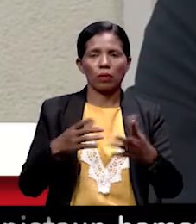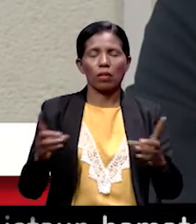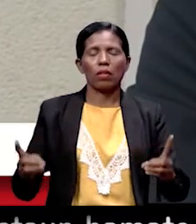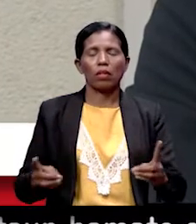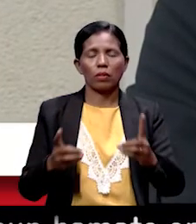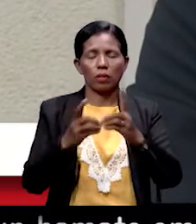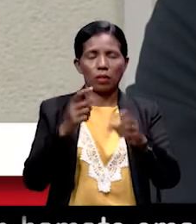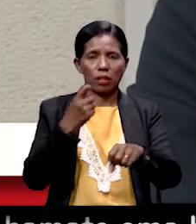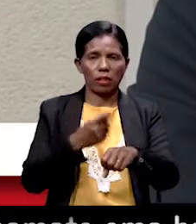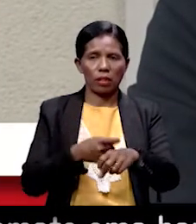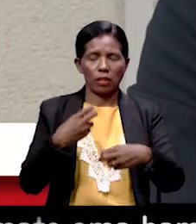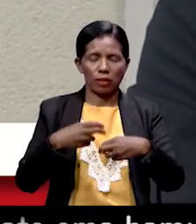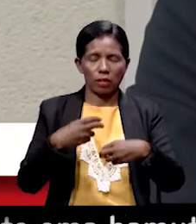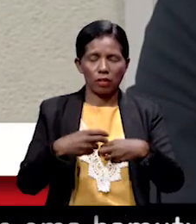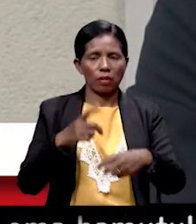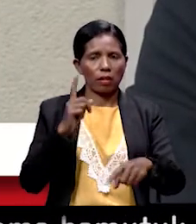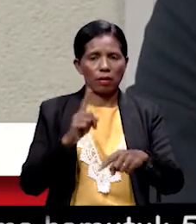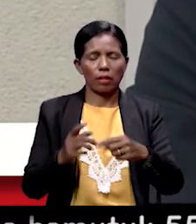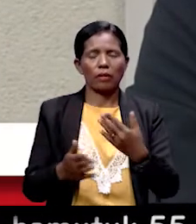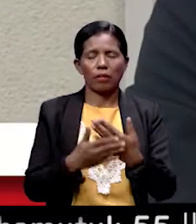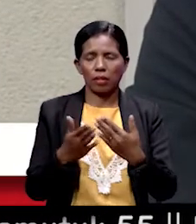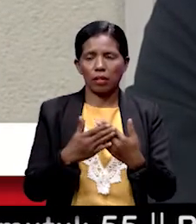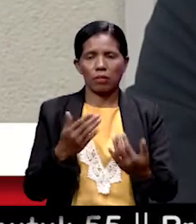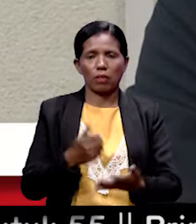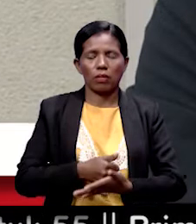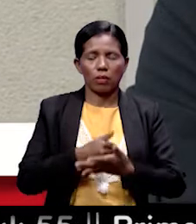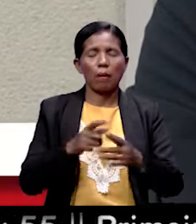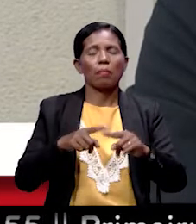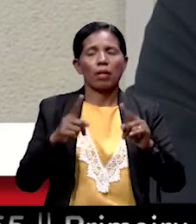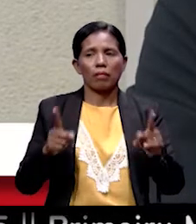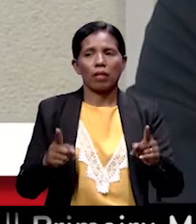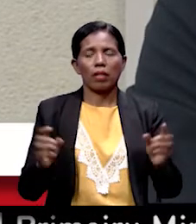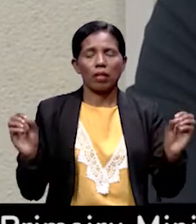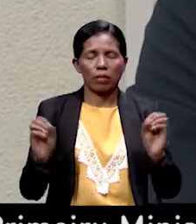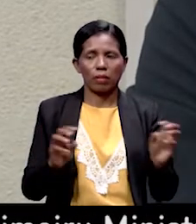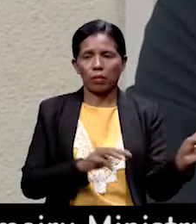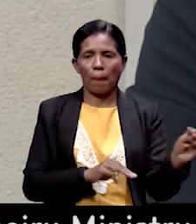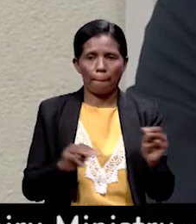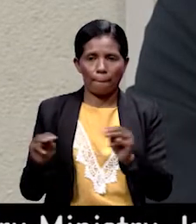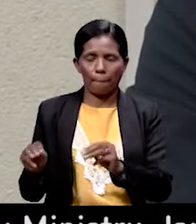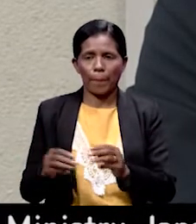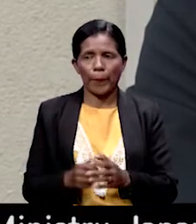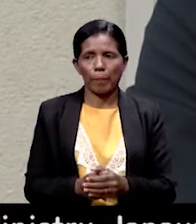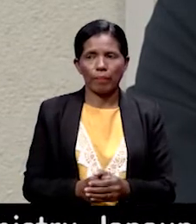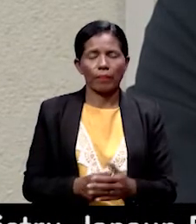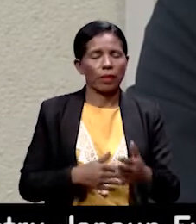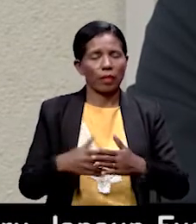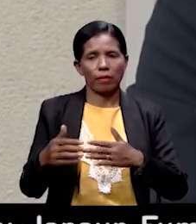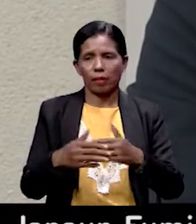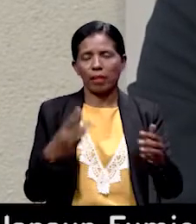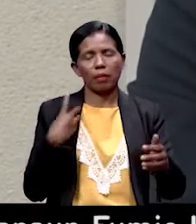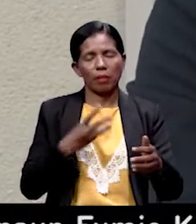la fácil, la tu resolve. Mas nebe, la hoje impossível, la tu muda. Depende, ba itu, tu ne